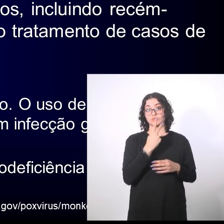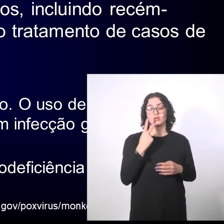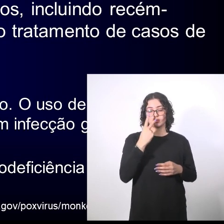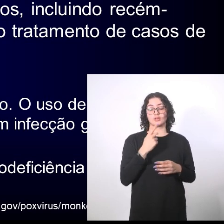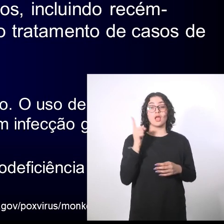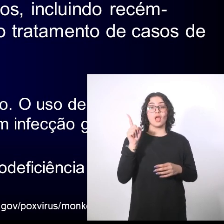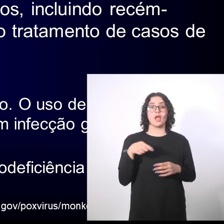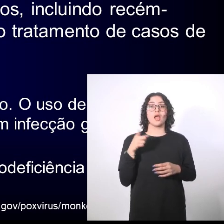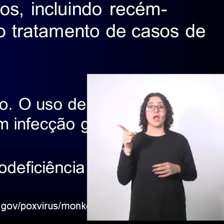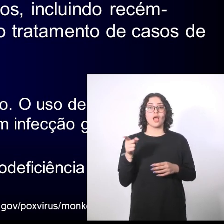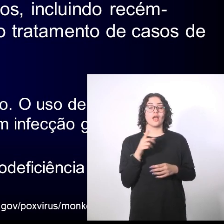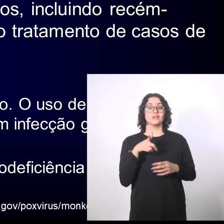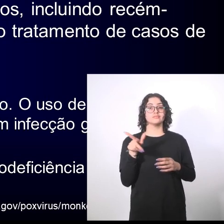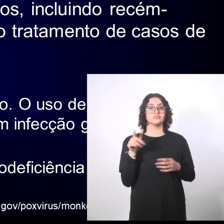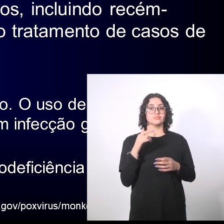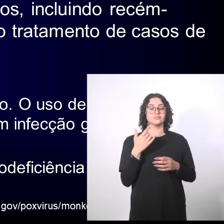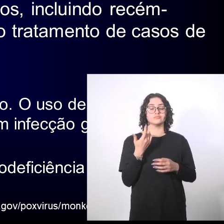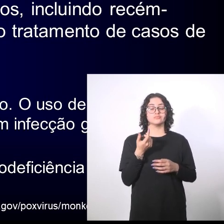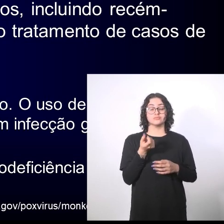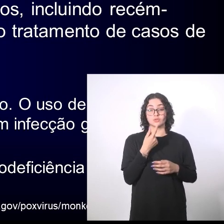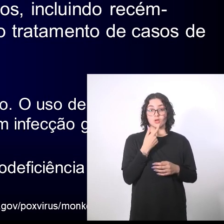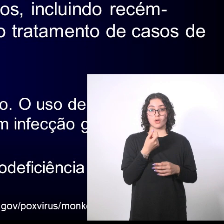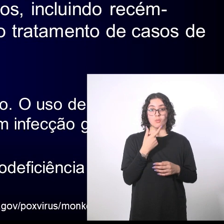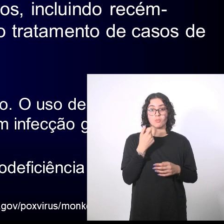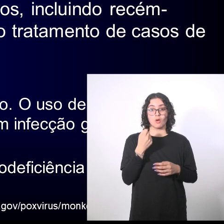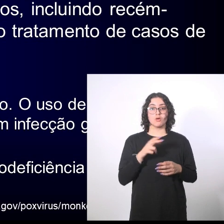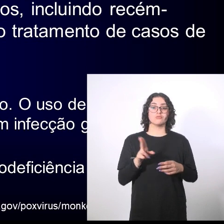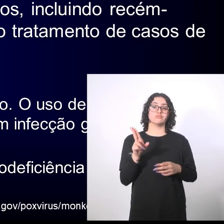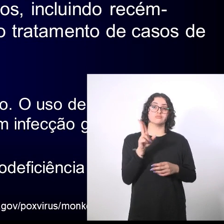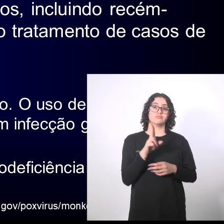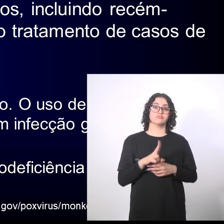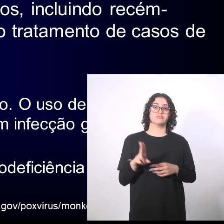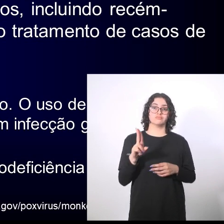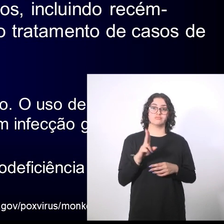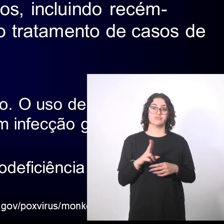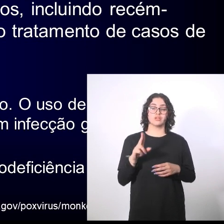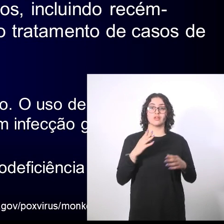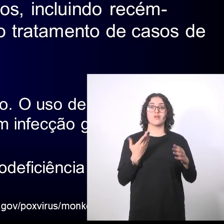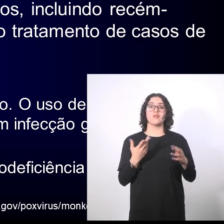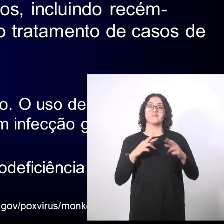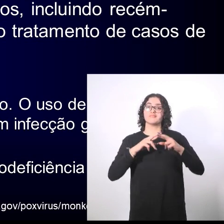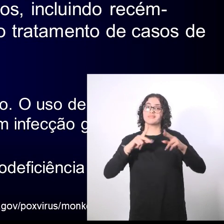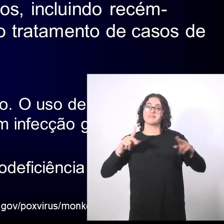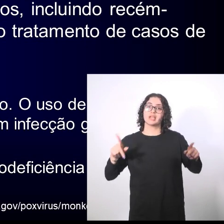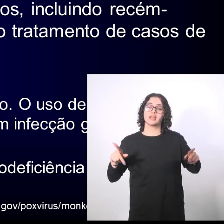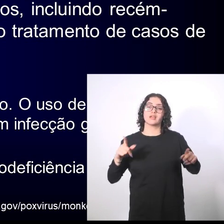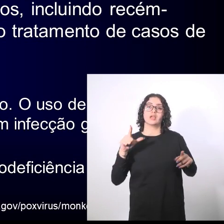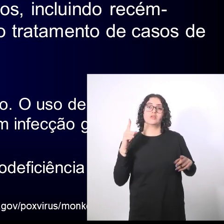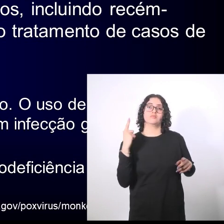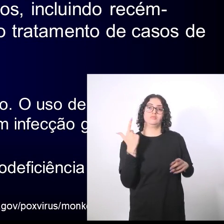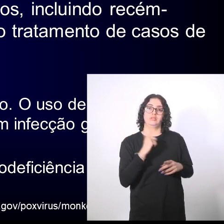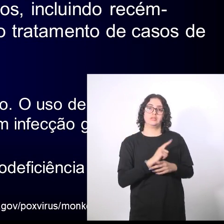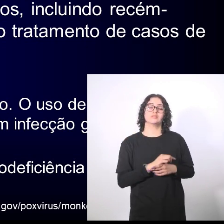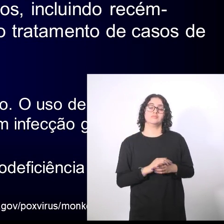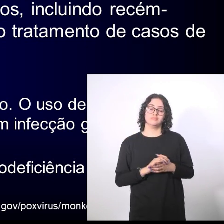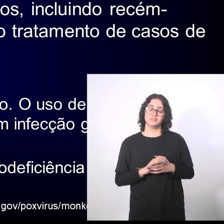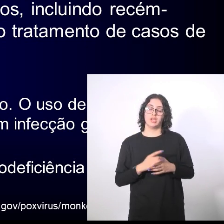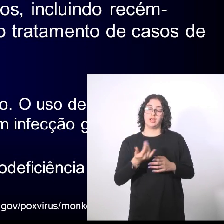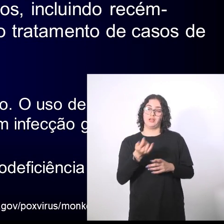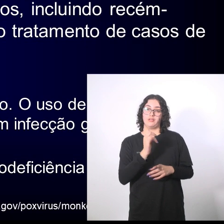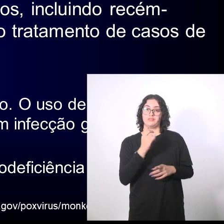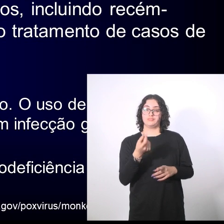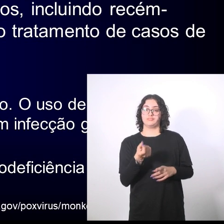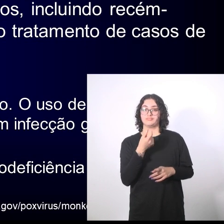outras drogas que podem ser também utilizadas com todas as limitações da experiência com essas drogas. Então, o